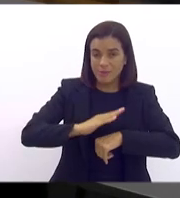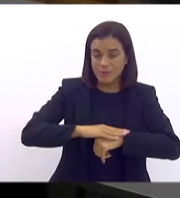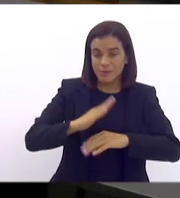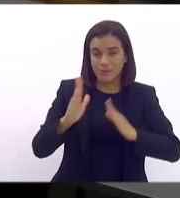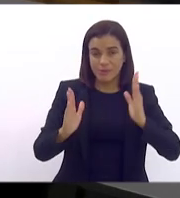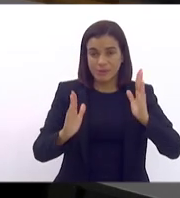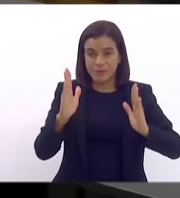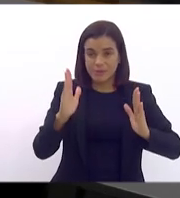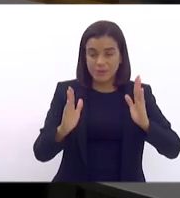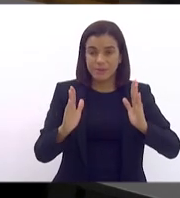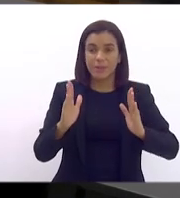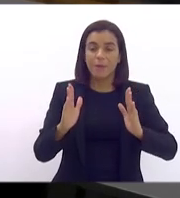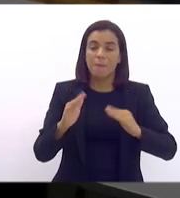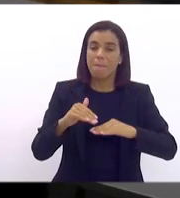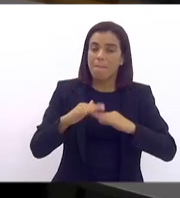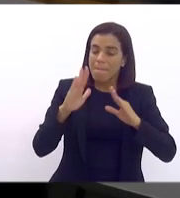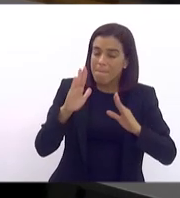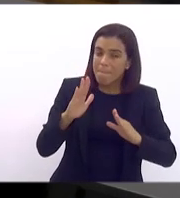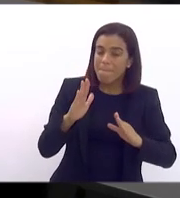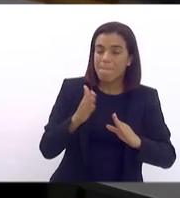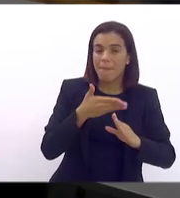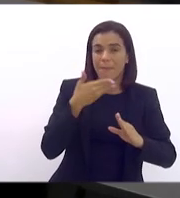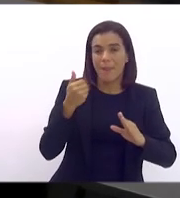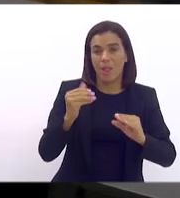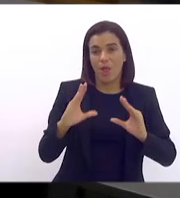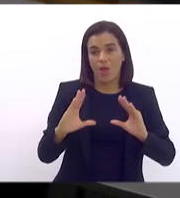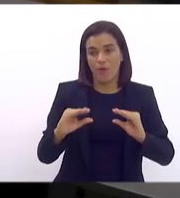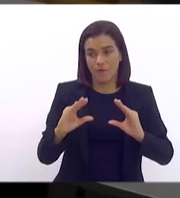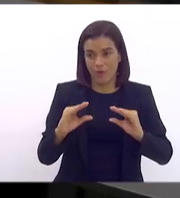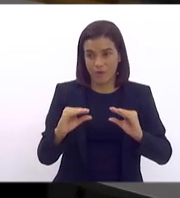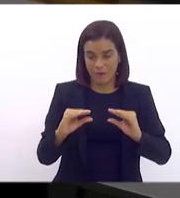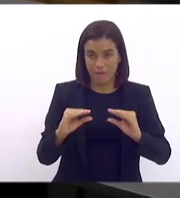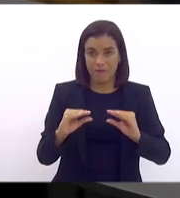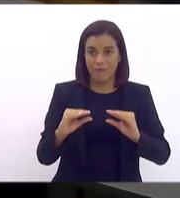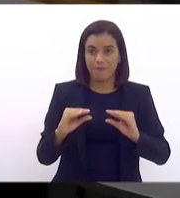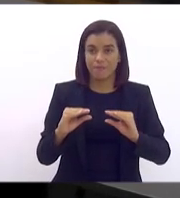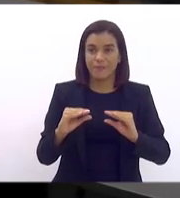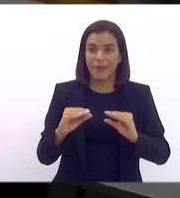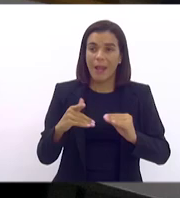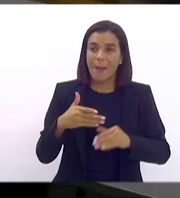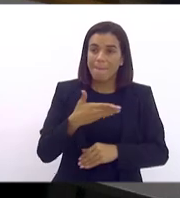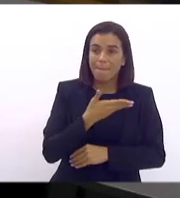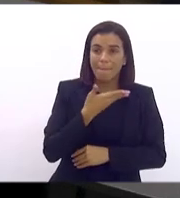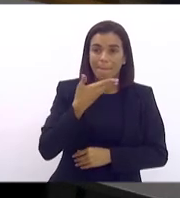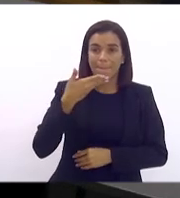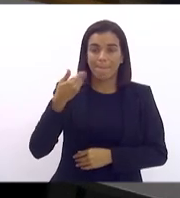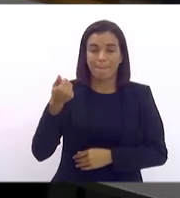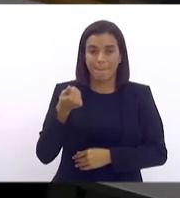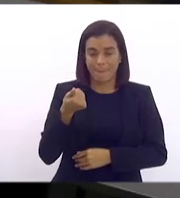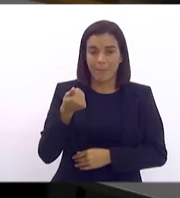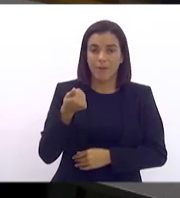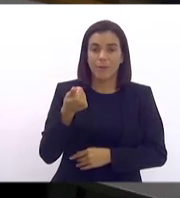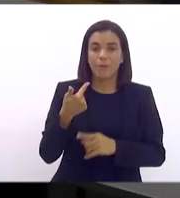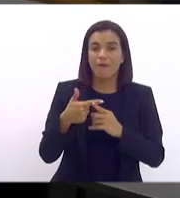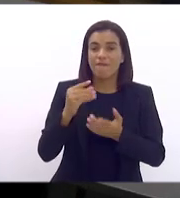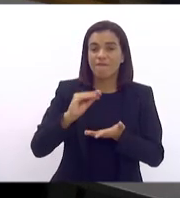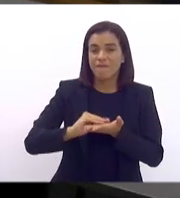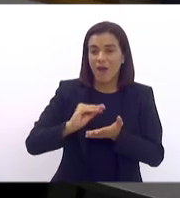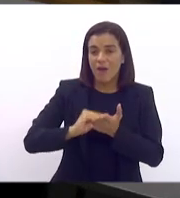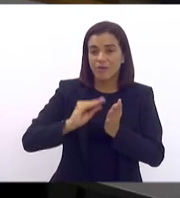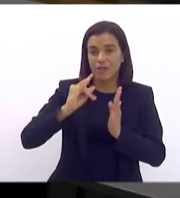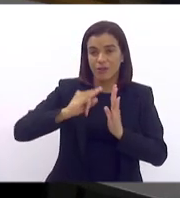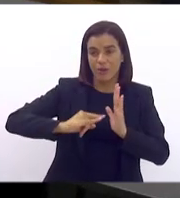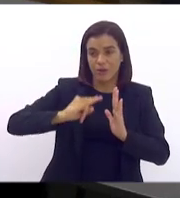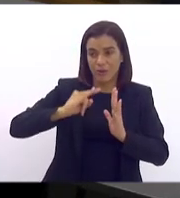sendo mais generoso, eu vi que era muito satisfatório, porque faltam alguns documentos